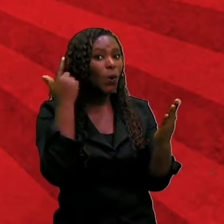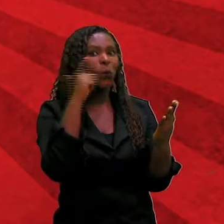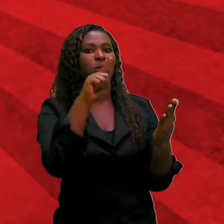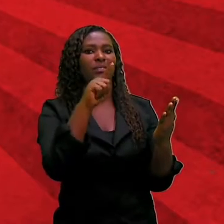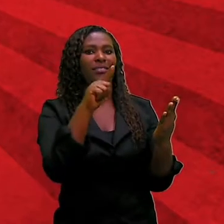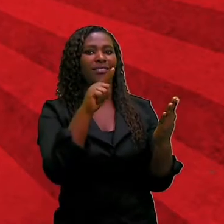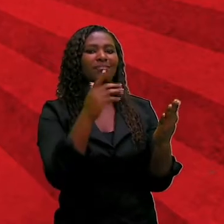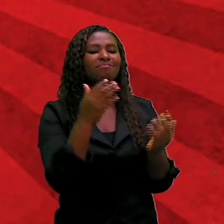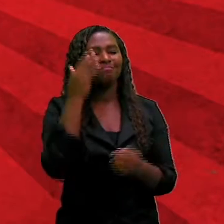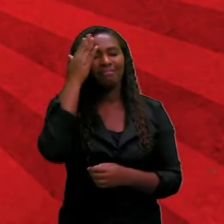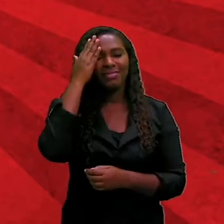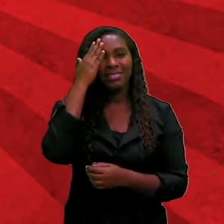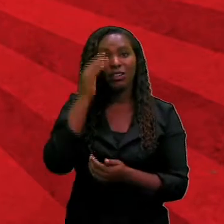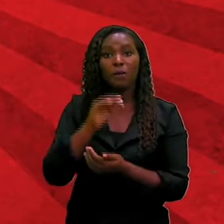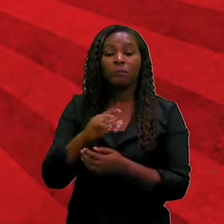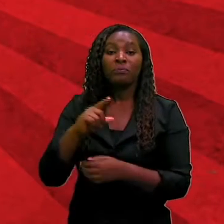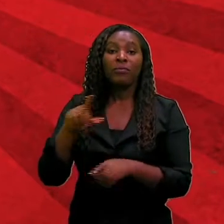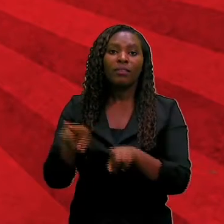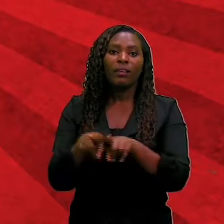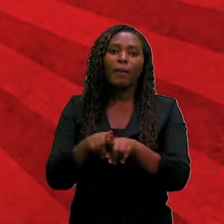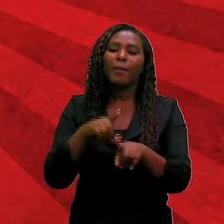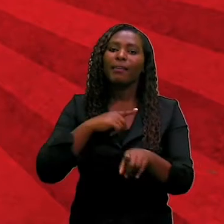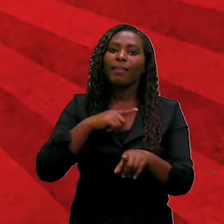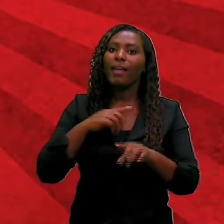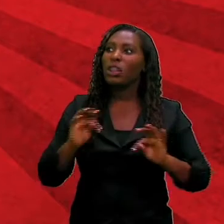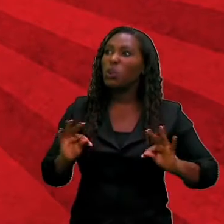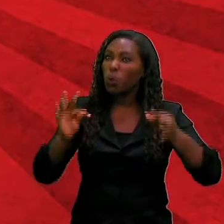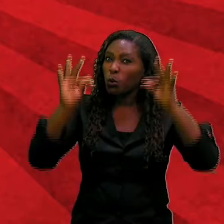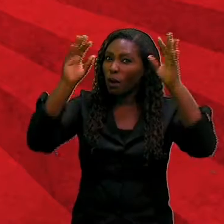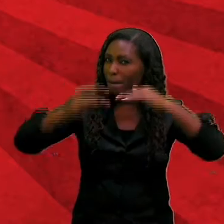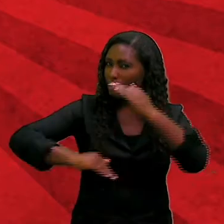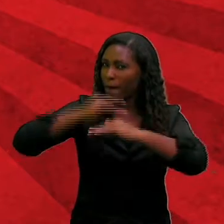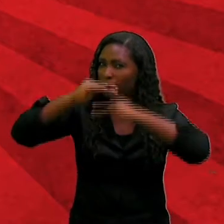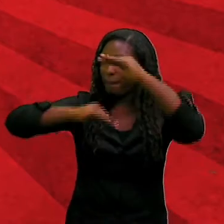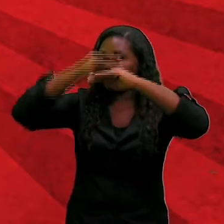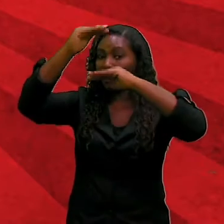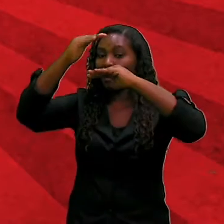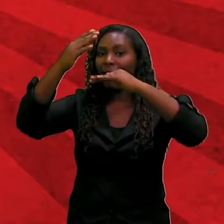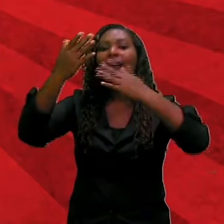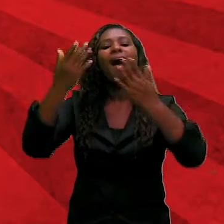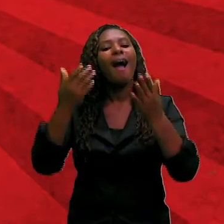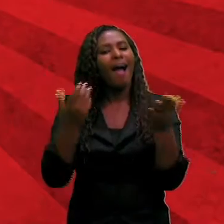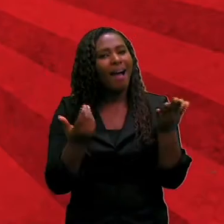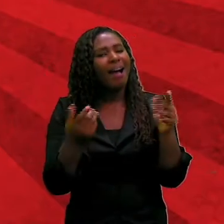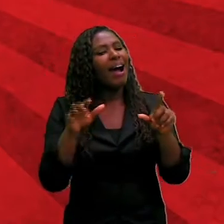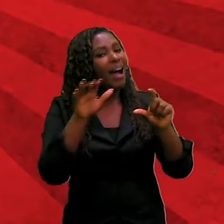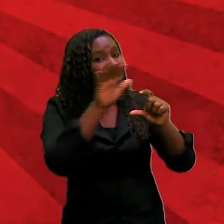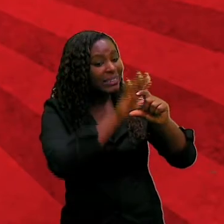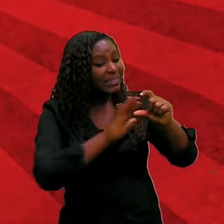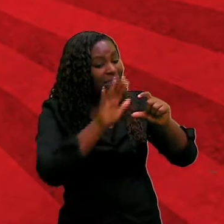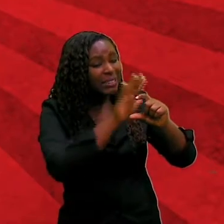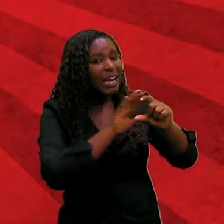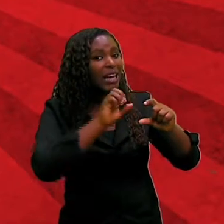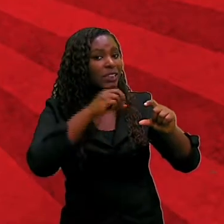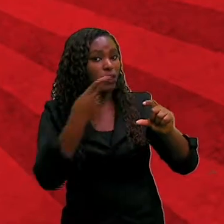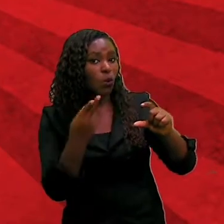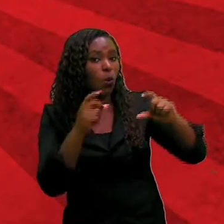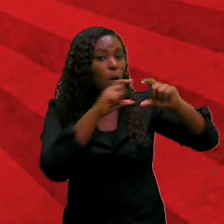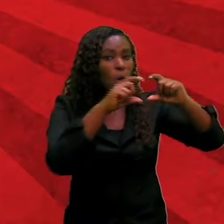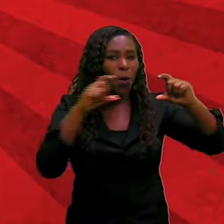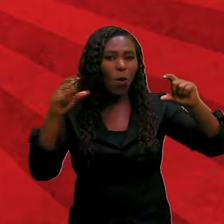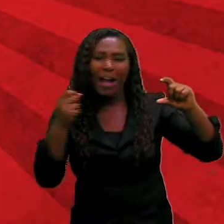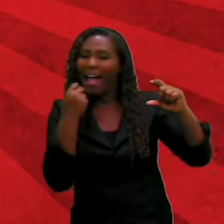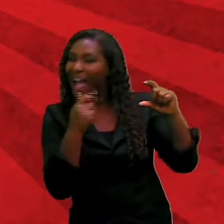que temos, a charge ela tem sofrido transformações em seu modo aí de composição e em sua forma